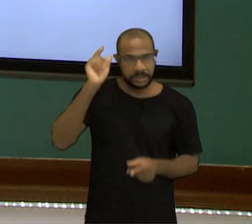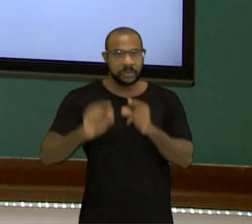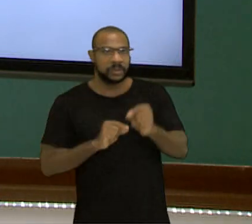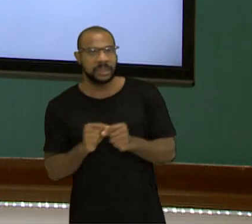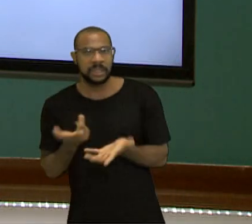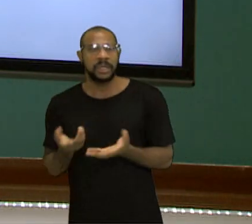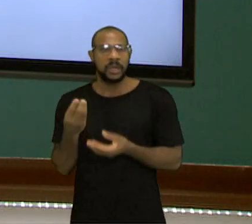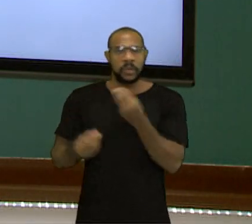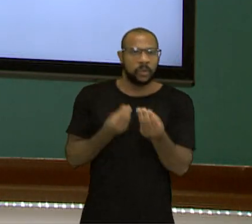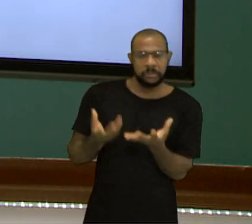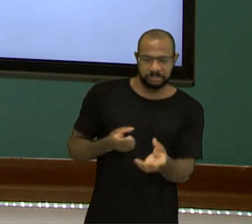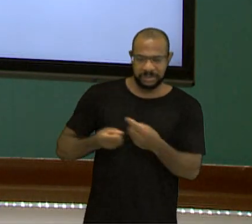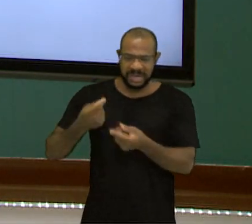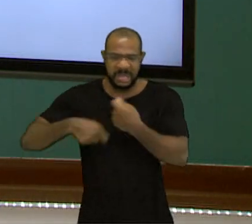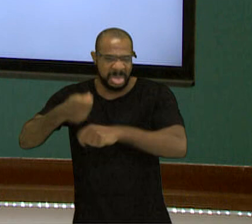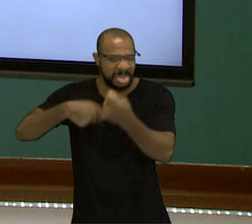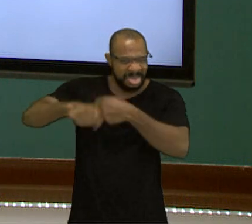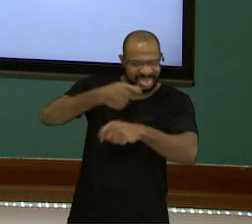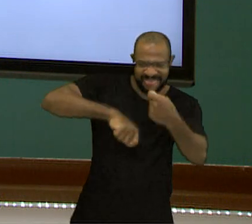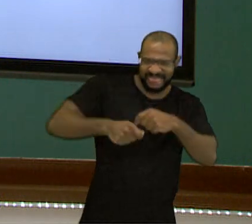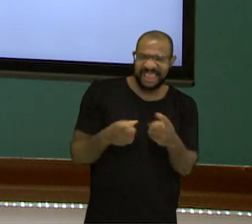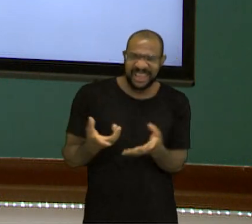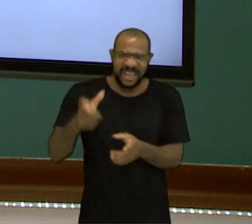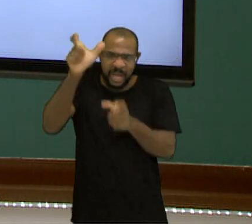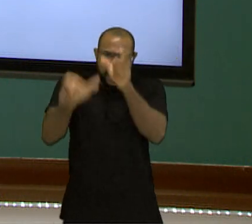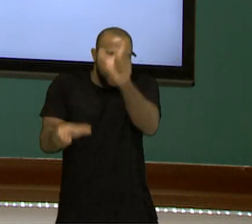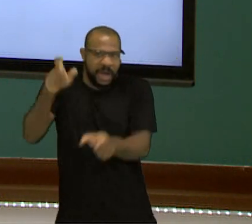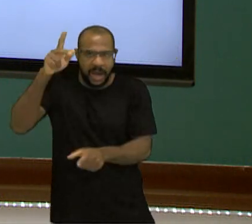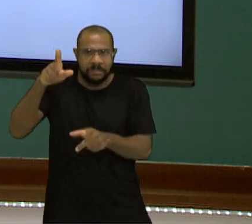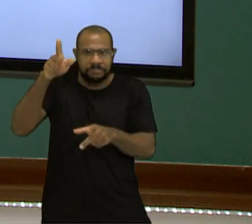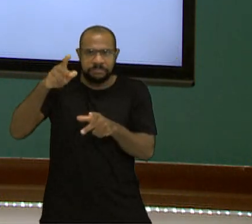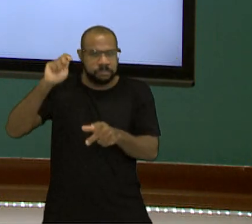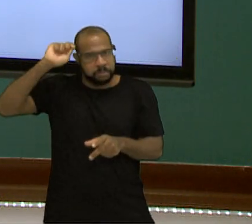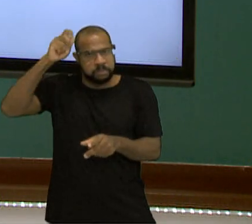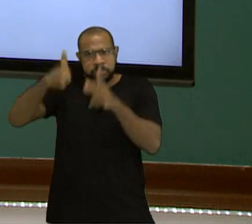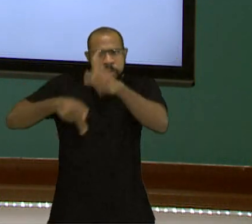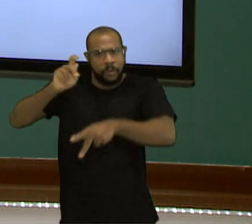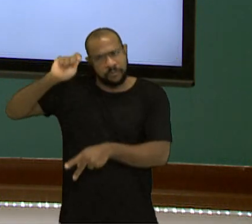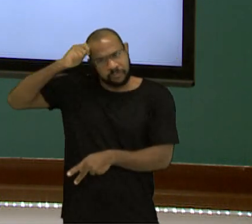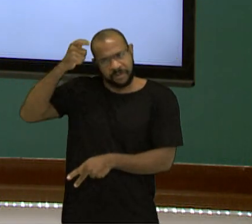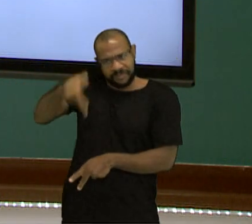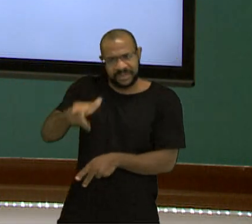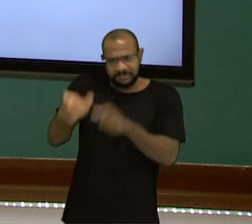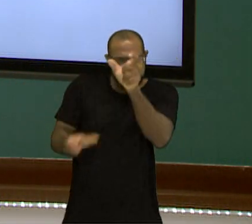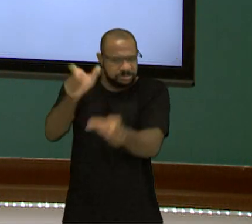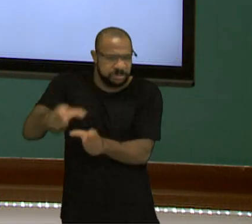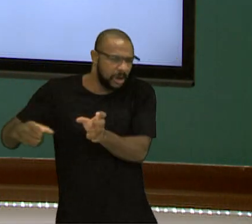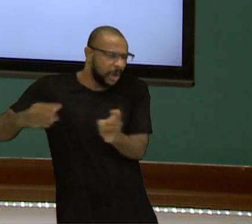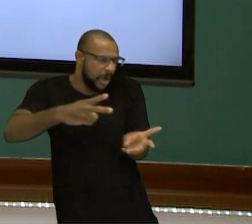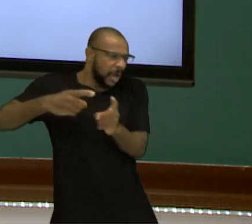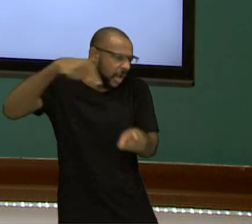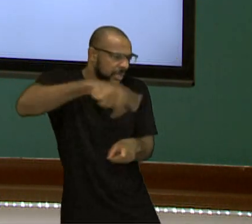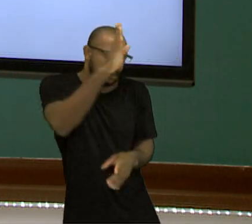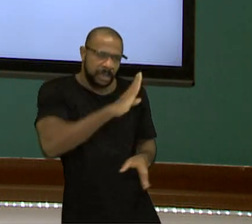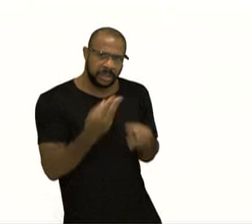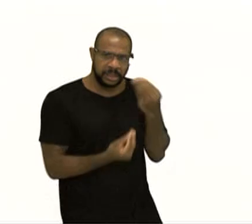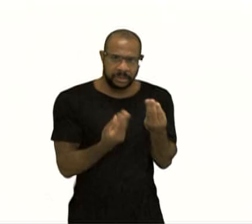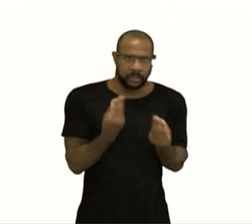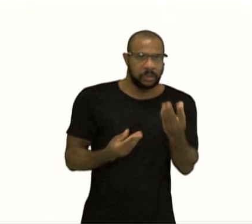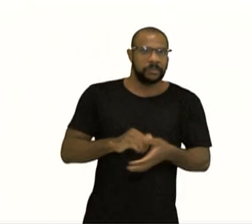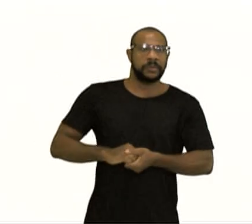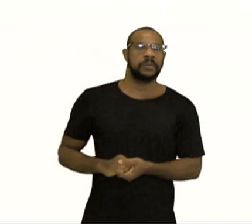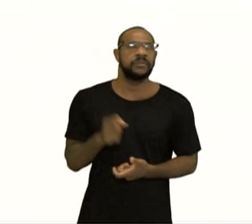desses africanos e africanas que foram escravizados e que foram trazidos aqui para o Brasil. Pessoal, você conhece aí